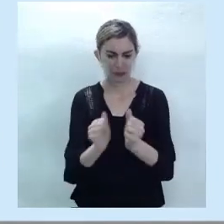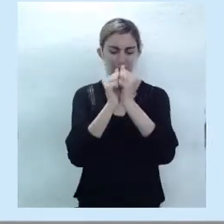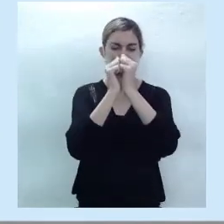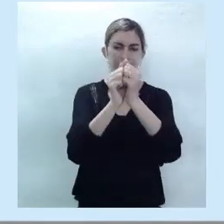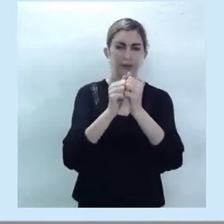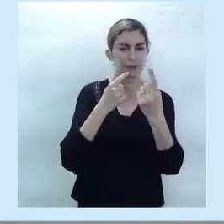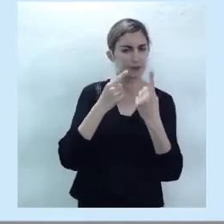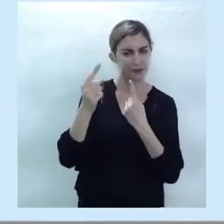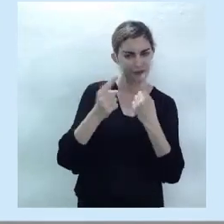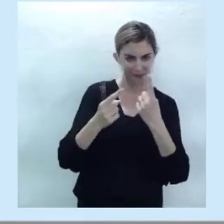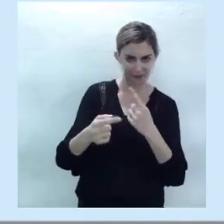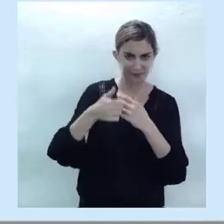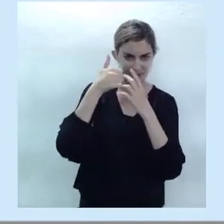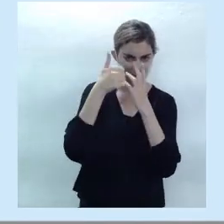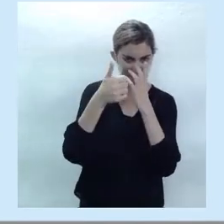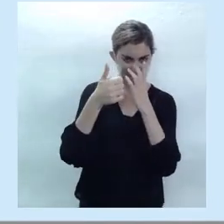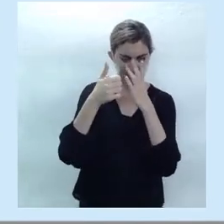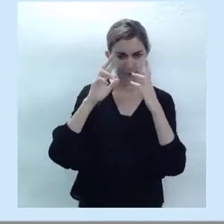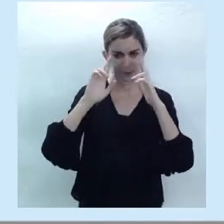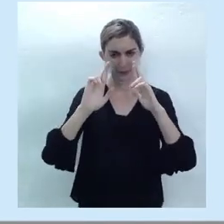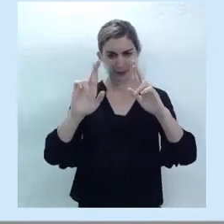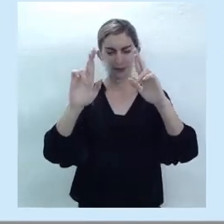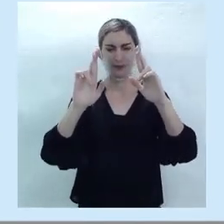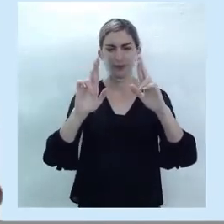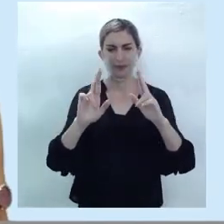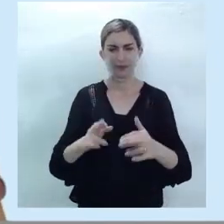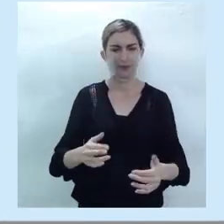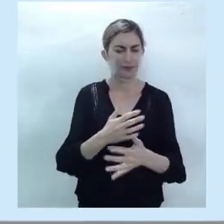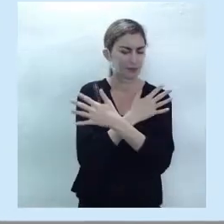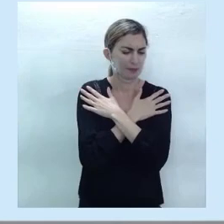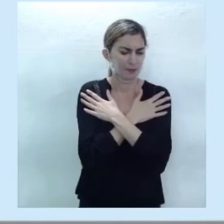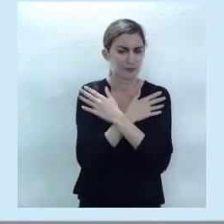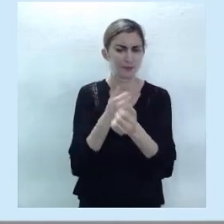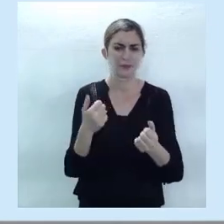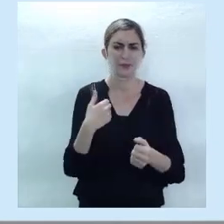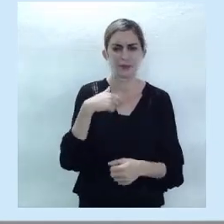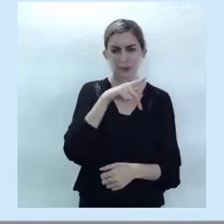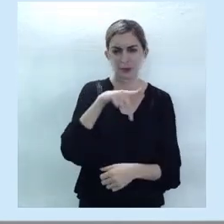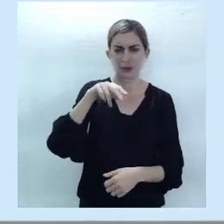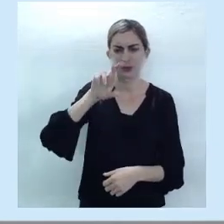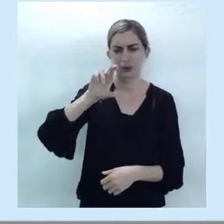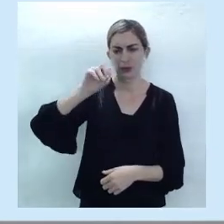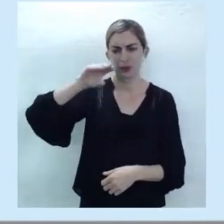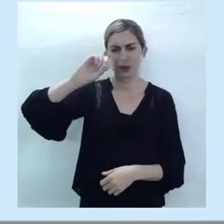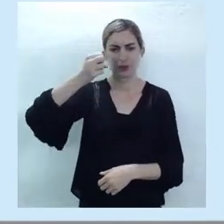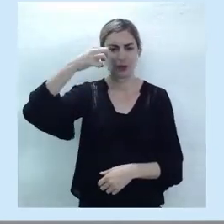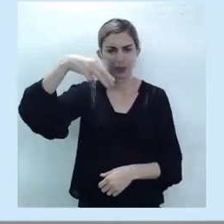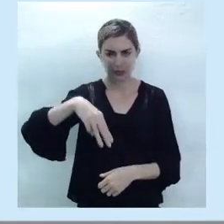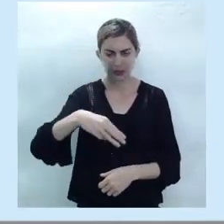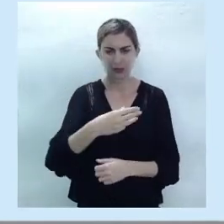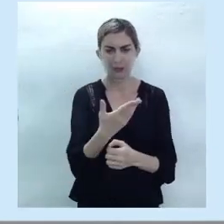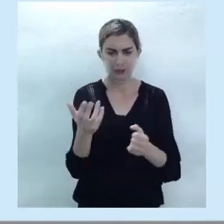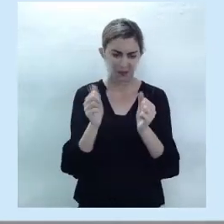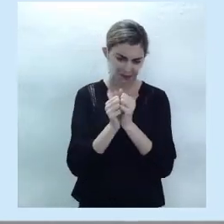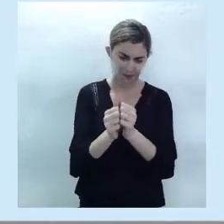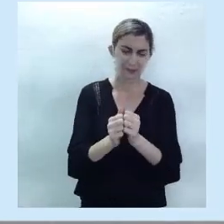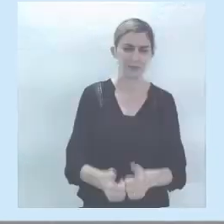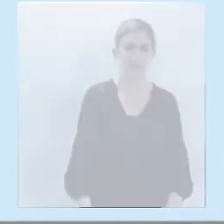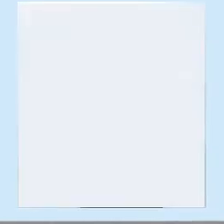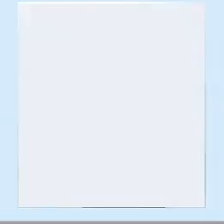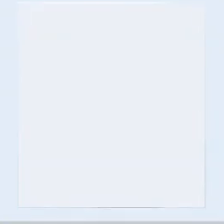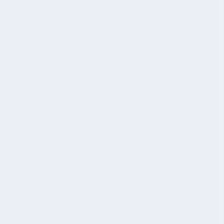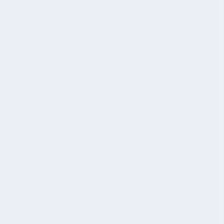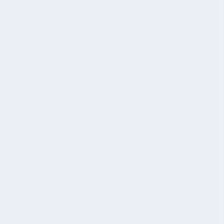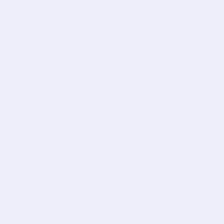lembre-se, diálogo, respeito interreligioso. Forte abraço do professor Robson Anselmo Tavares e fique conosco.